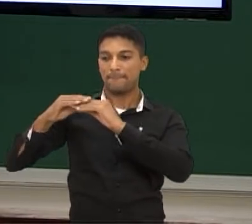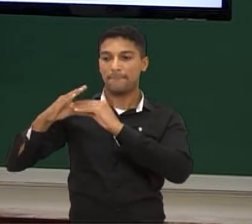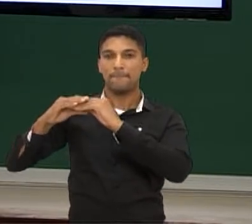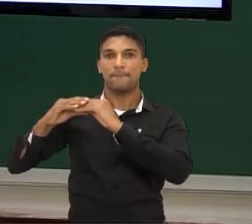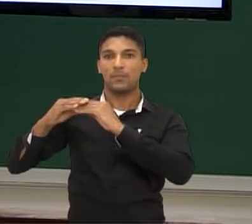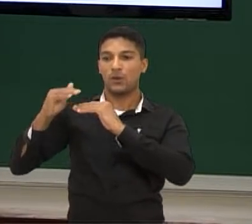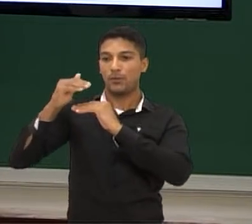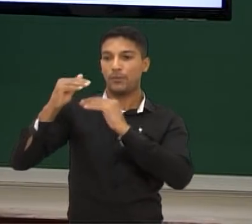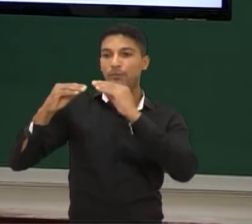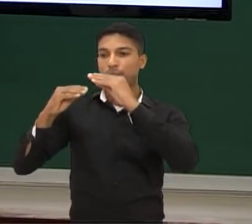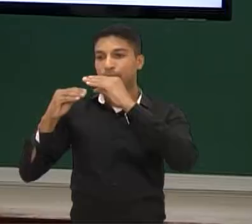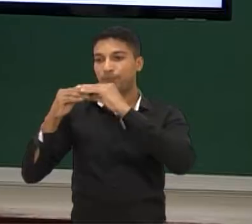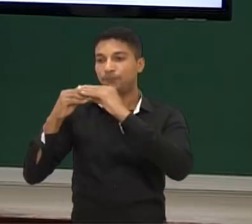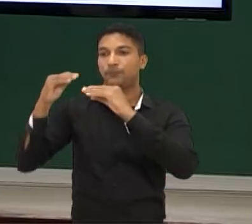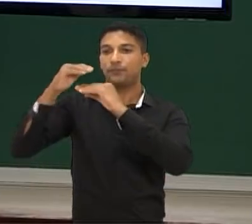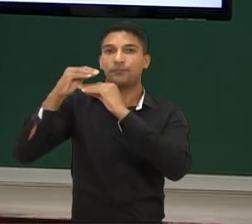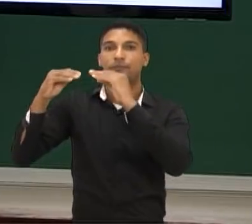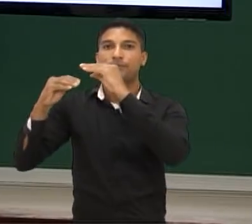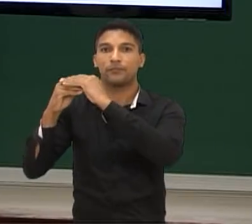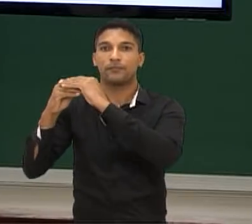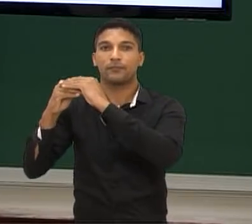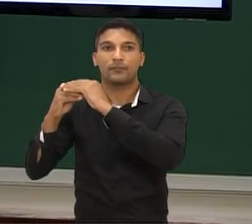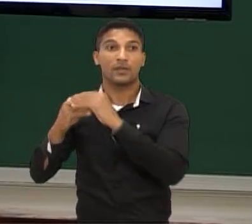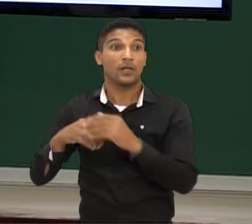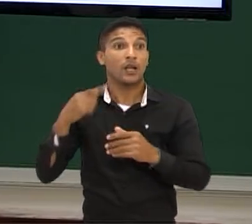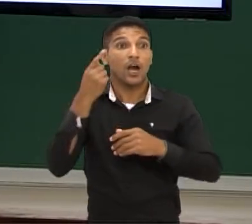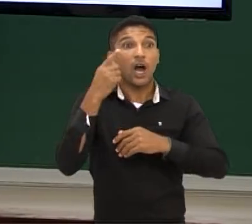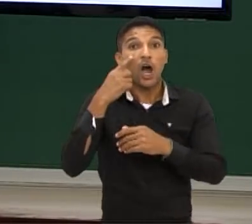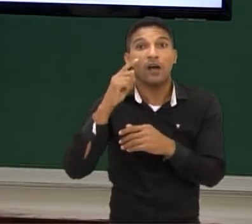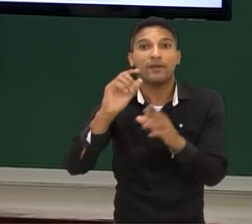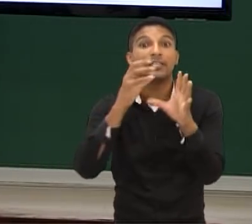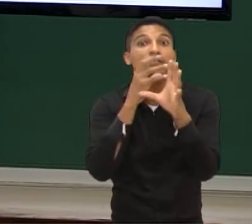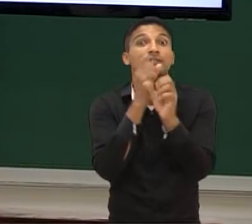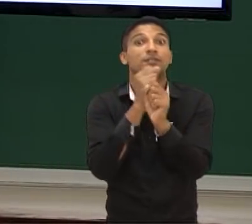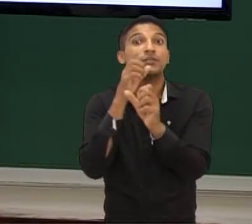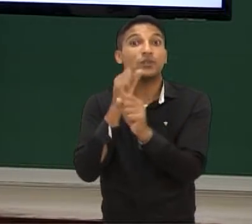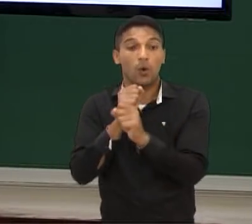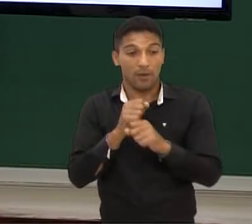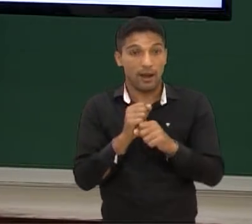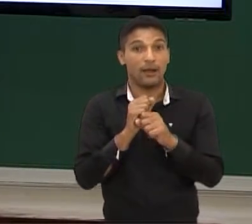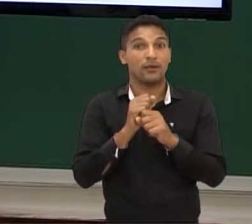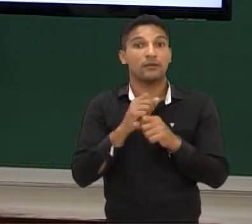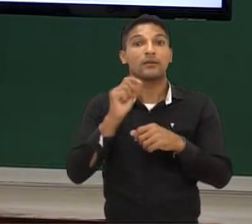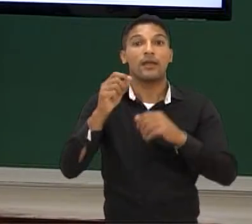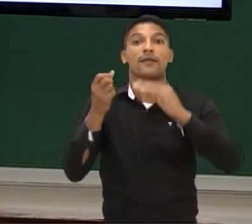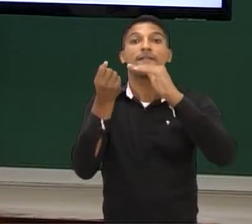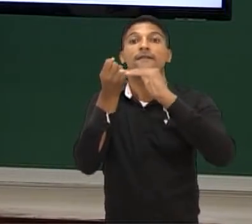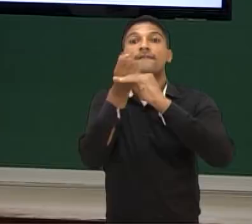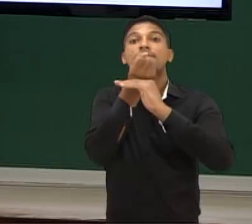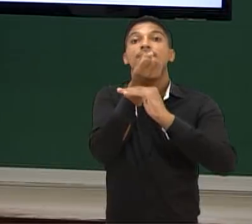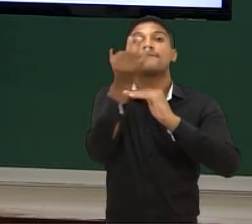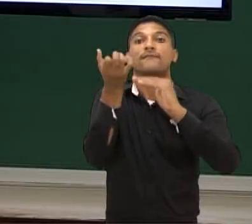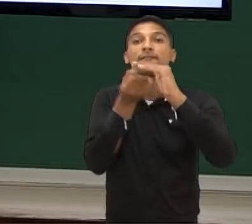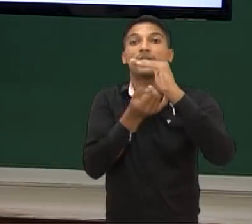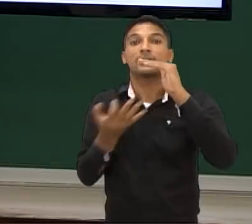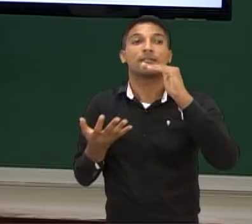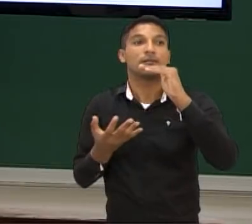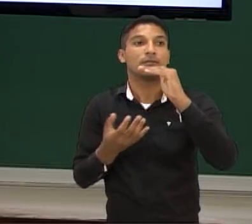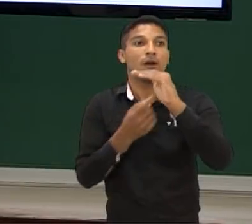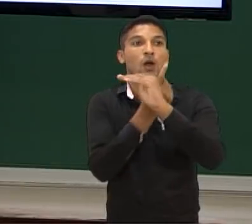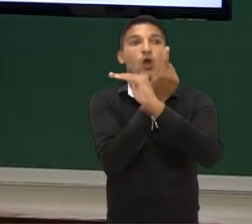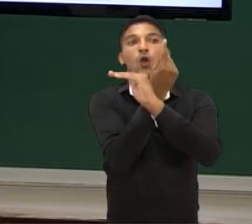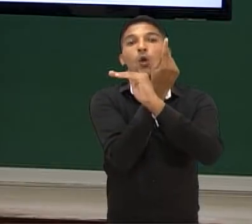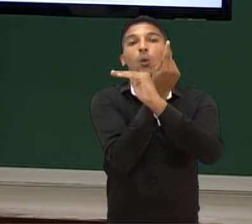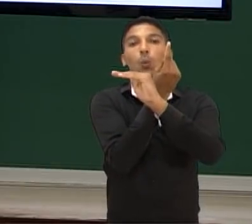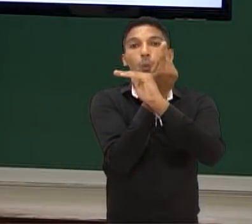mais 3/4. Estou somando frações. Então, percebam o seguinte, estou somando